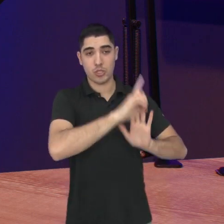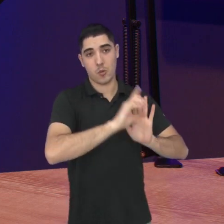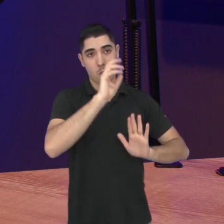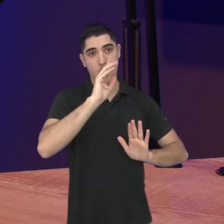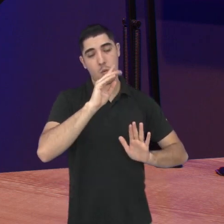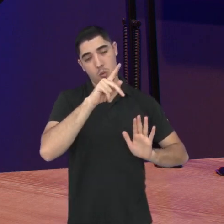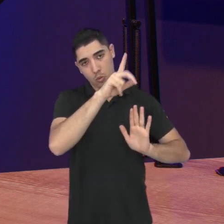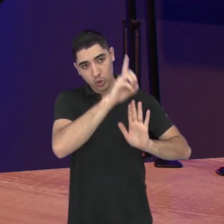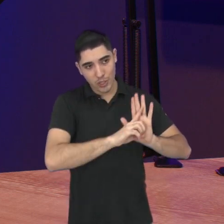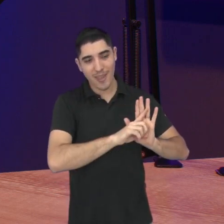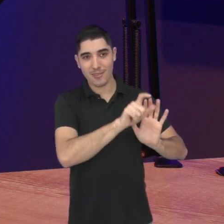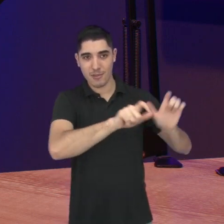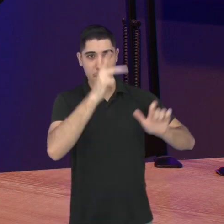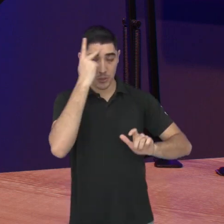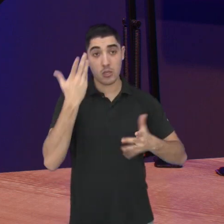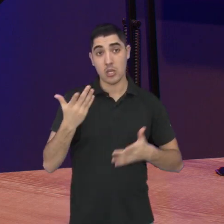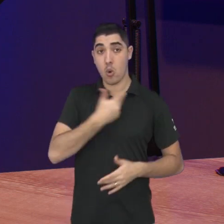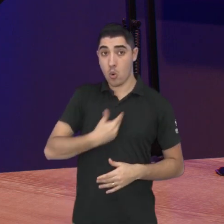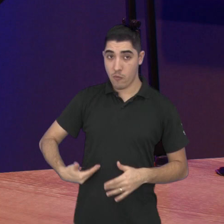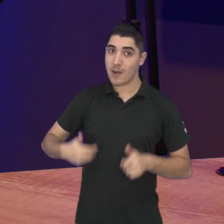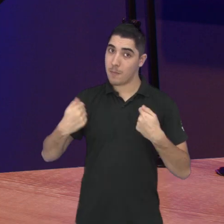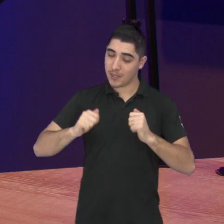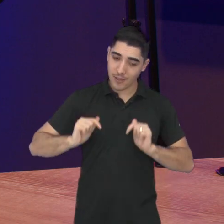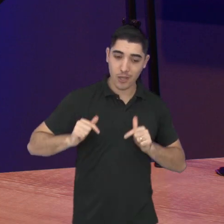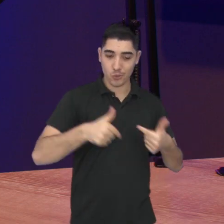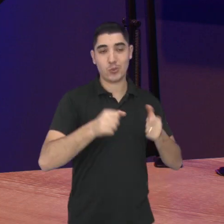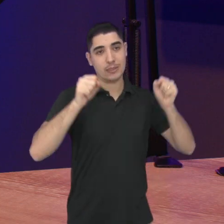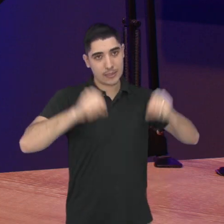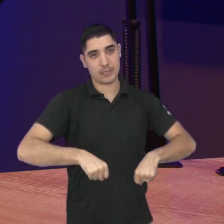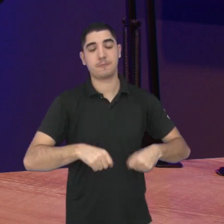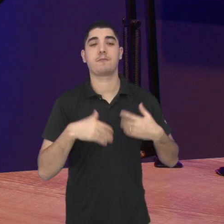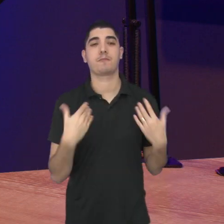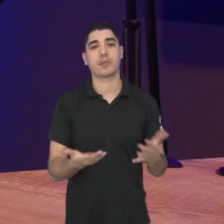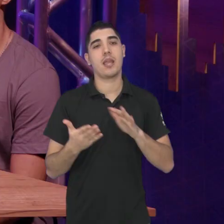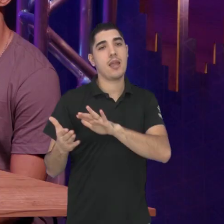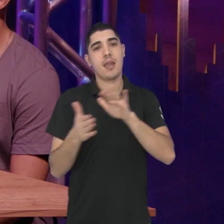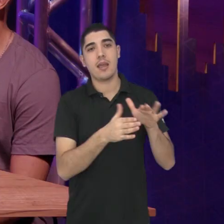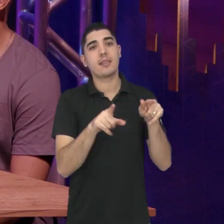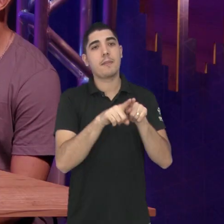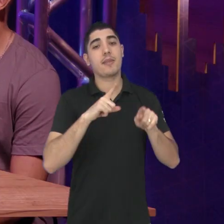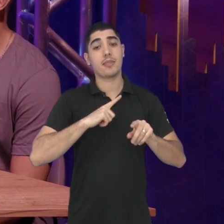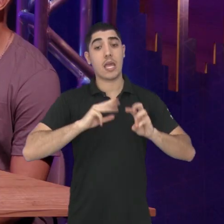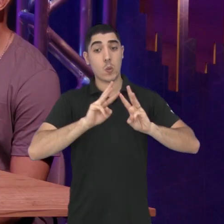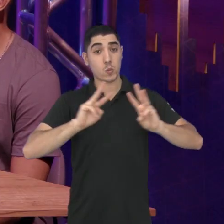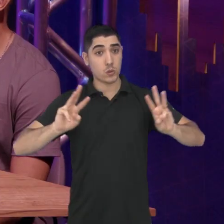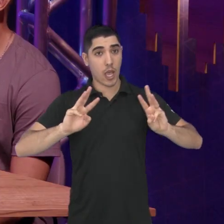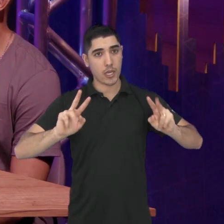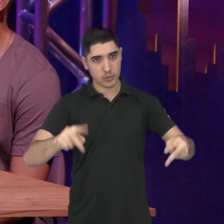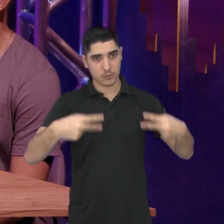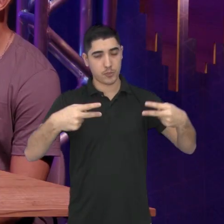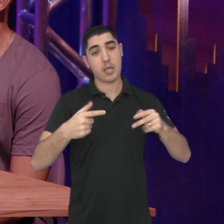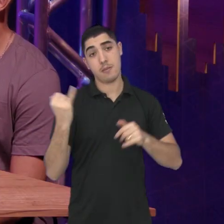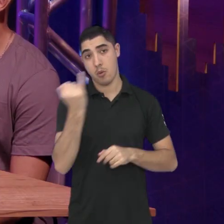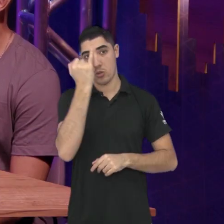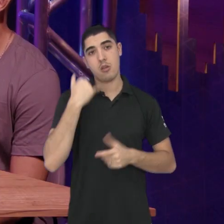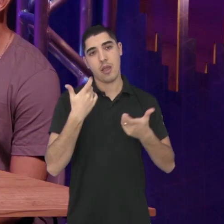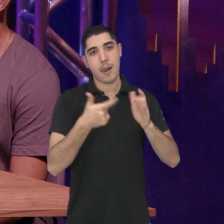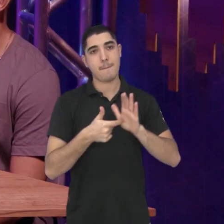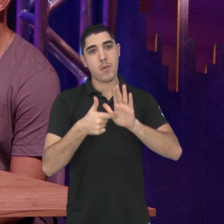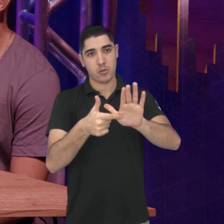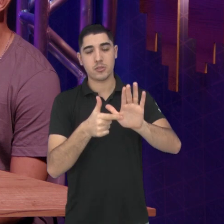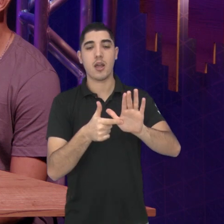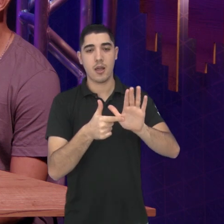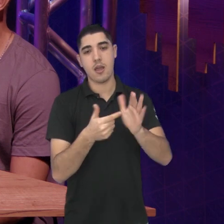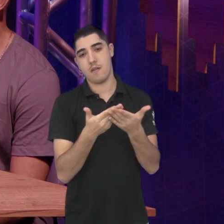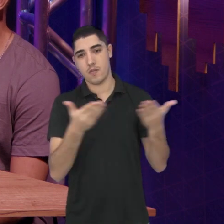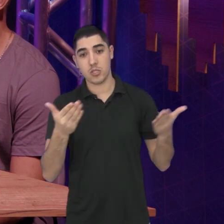realmente, o poder público precisa atuar coibindo tudo isso. E para deixar, a gente tem um site muito importante que eu